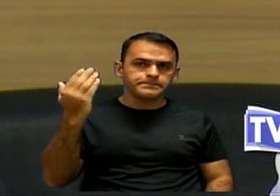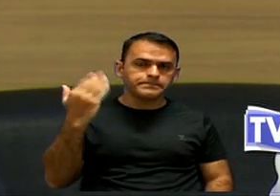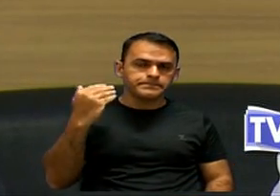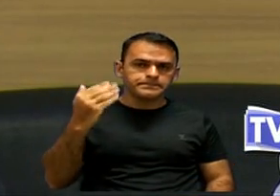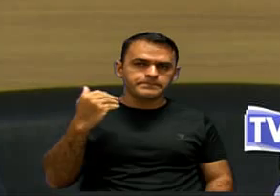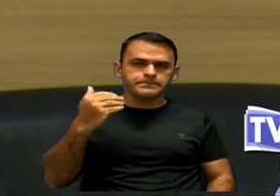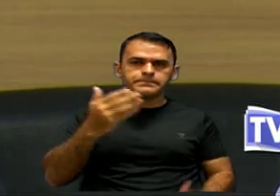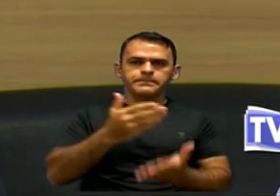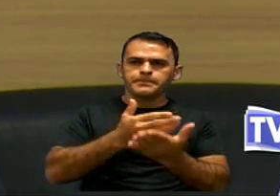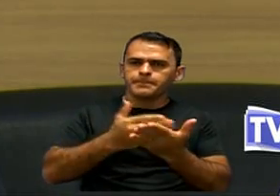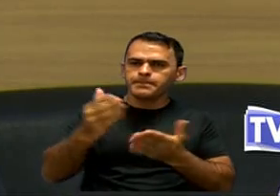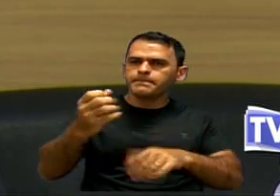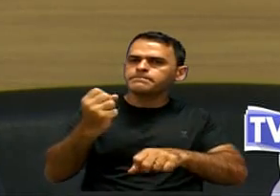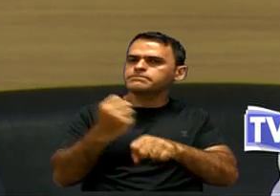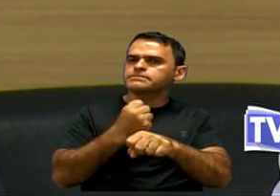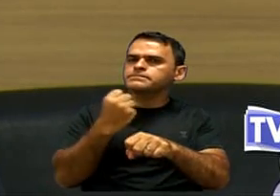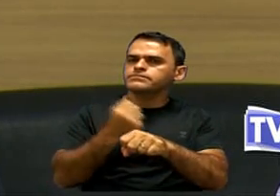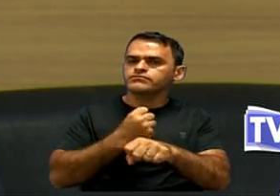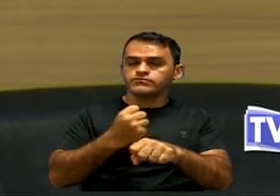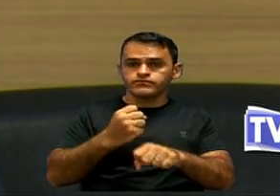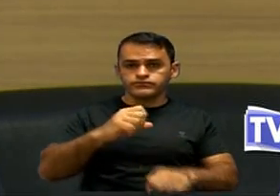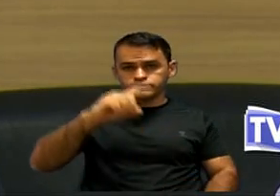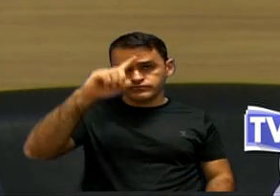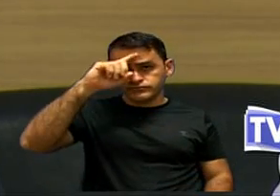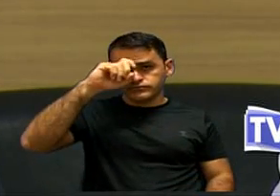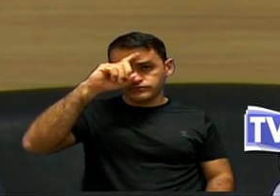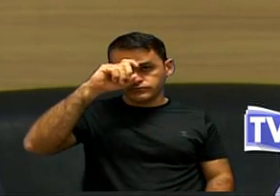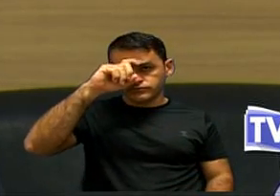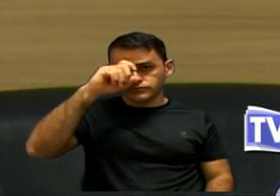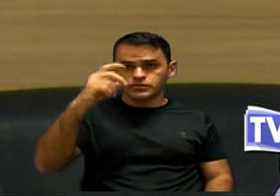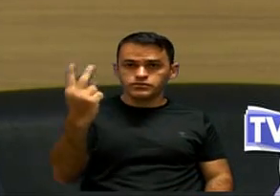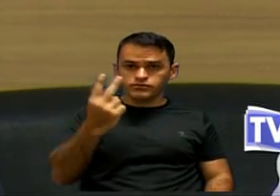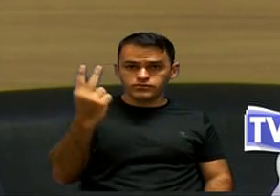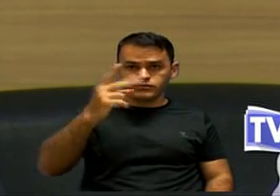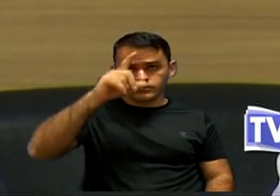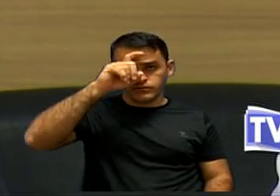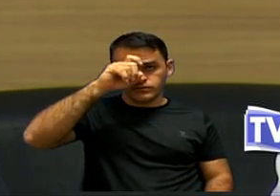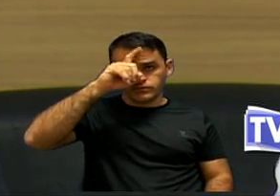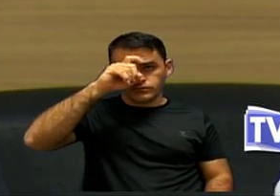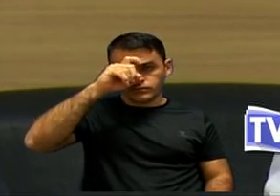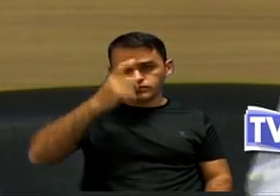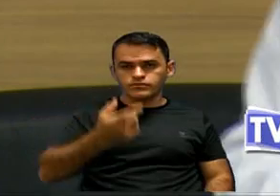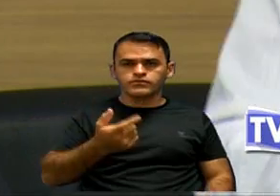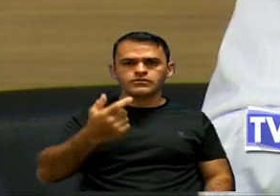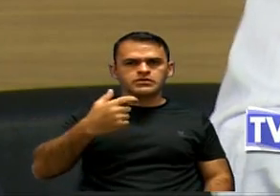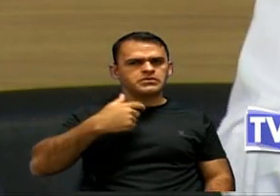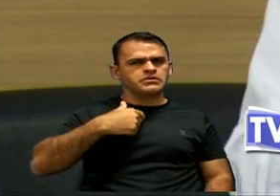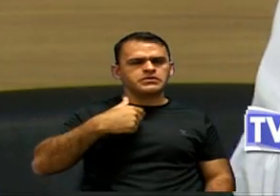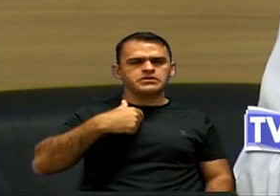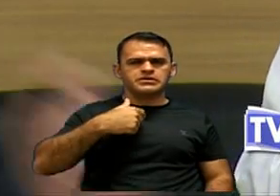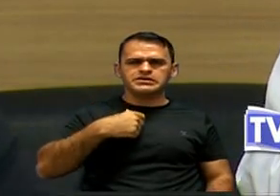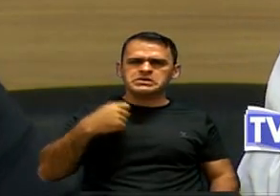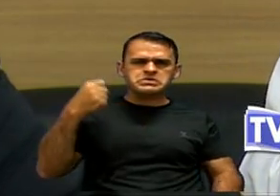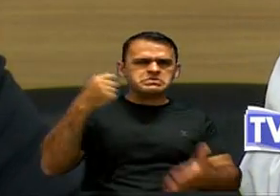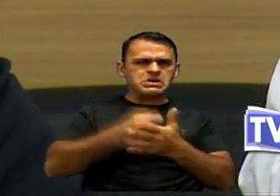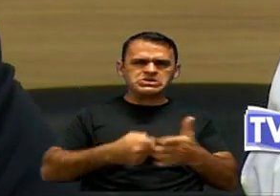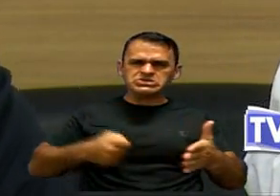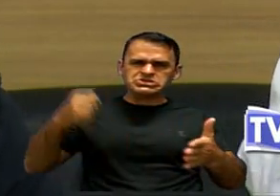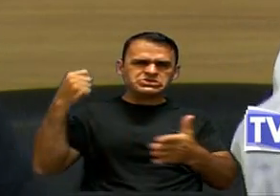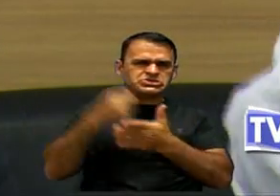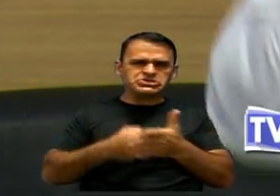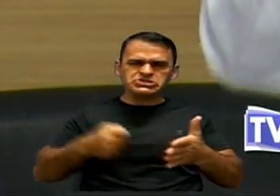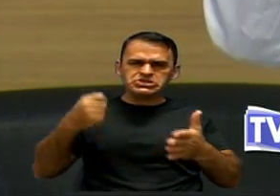do começo das obras do hospital regional, o segundo hospital regional, eu esmurrei o vento, gritei no vazio